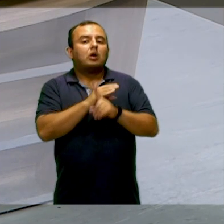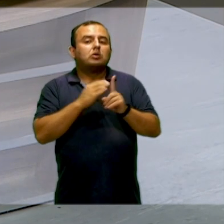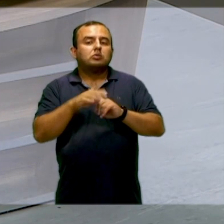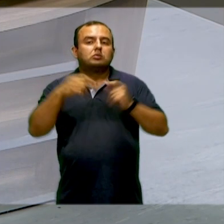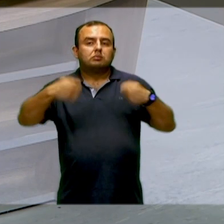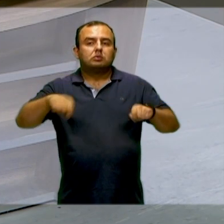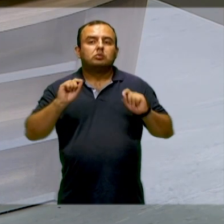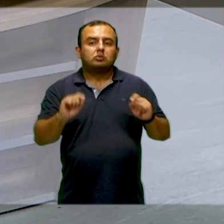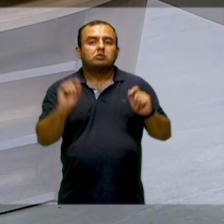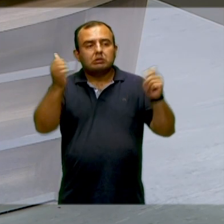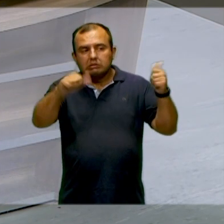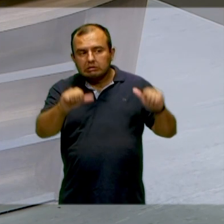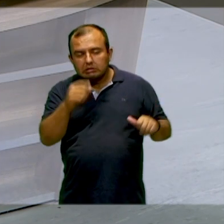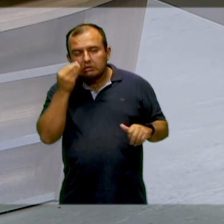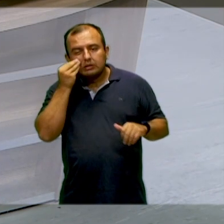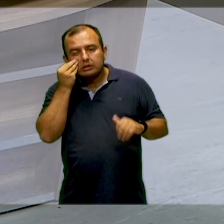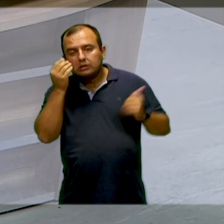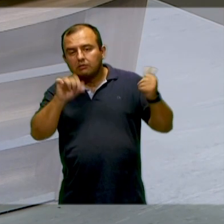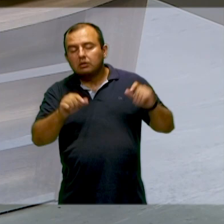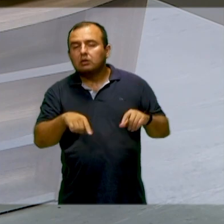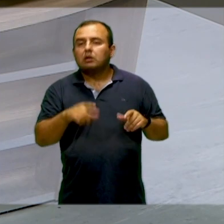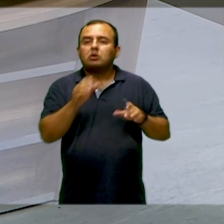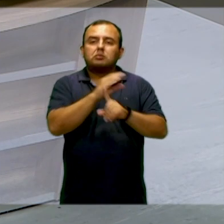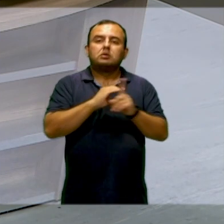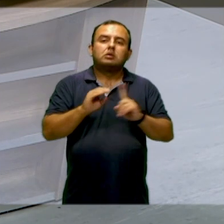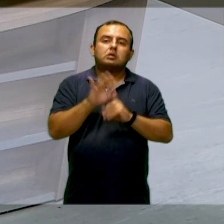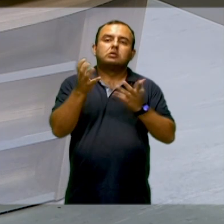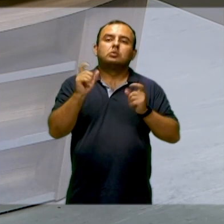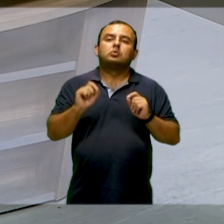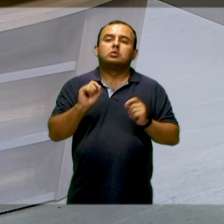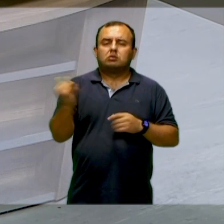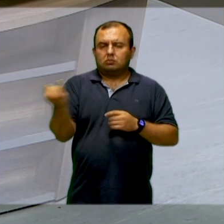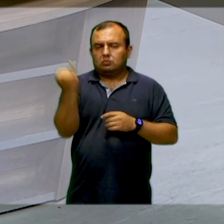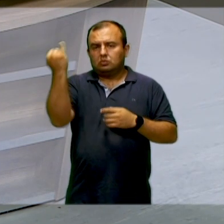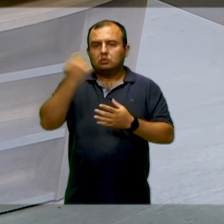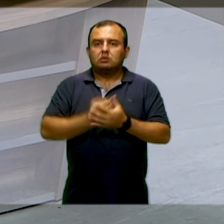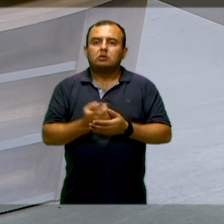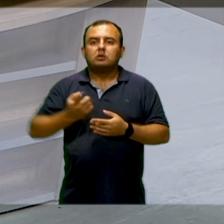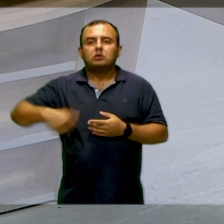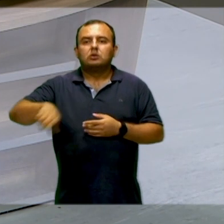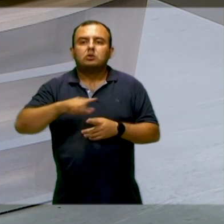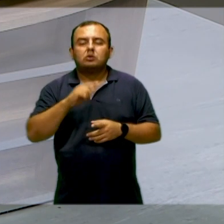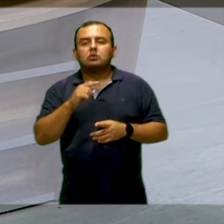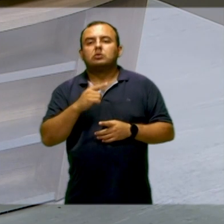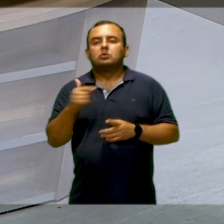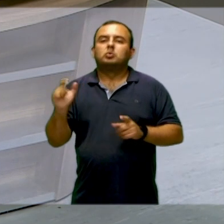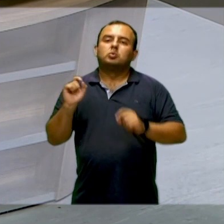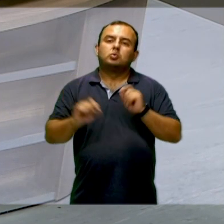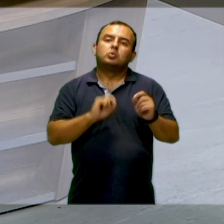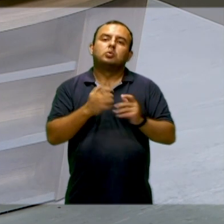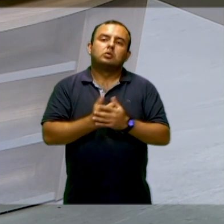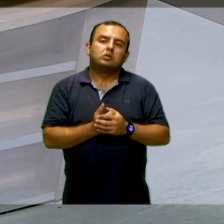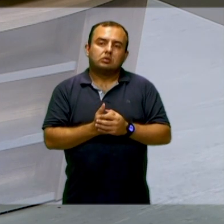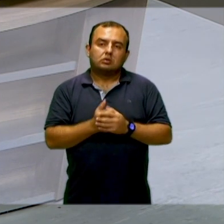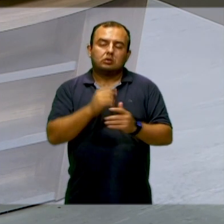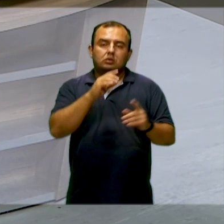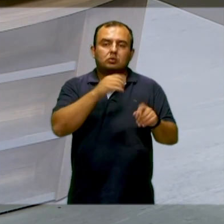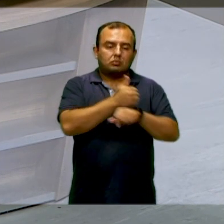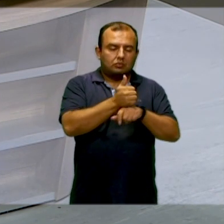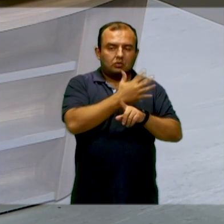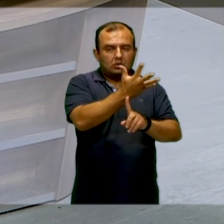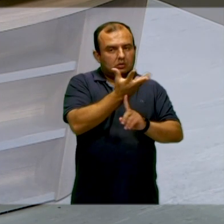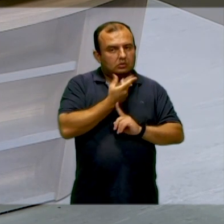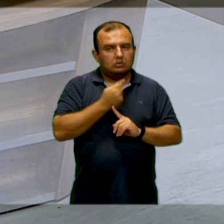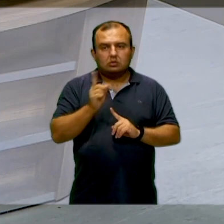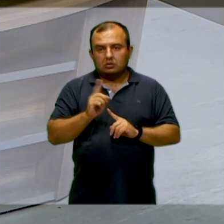de fato quer. Isso é importante, porque nós não estamos fazendo isso pensando nos artistas, que fique